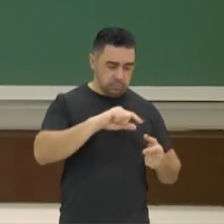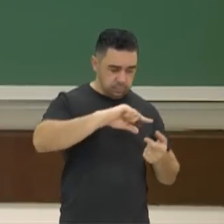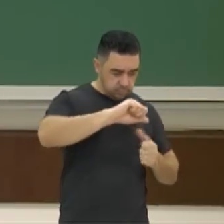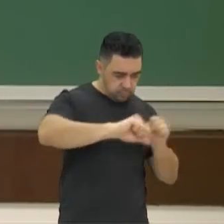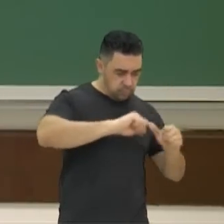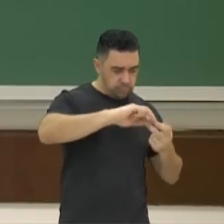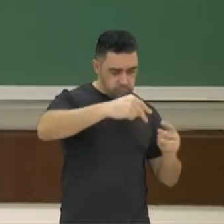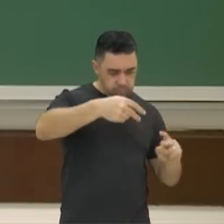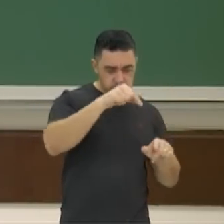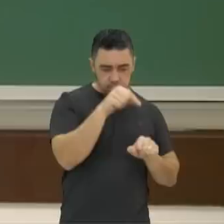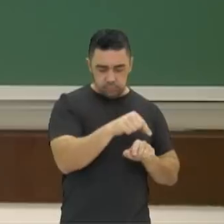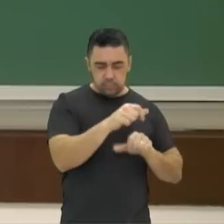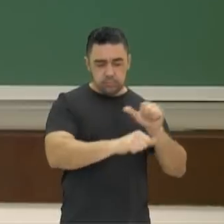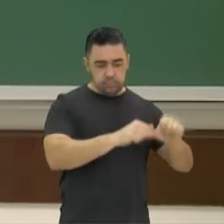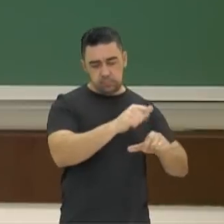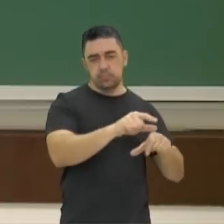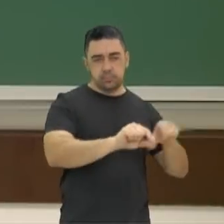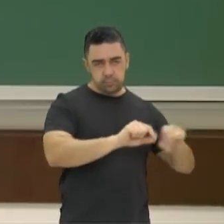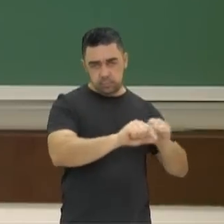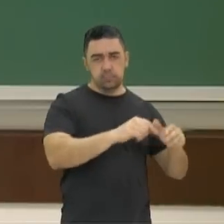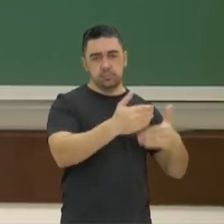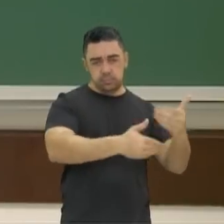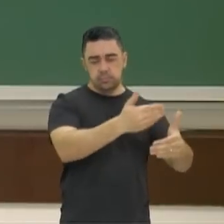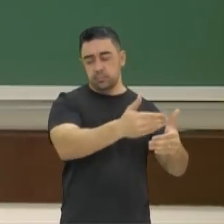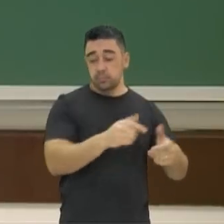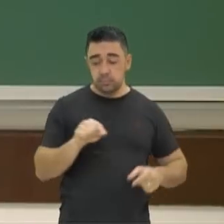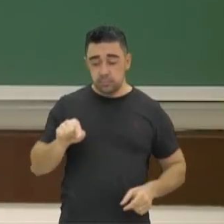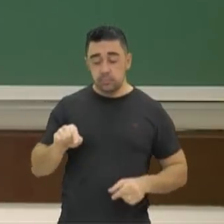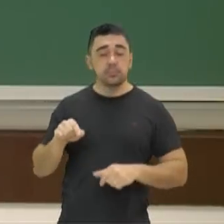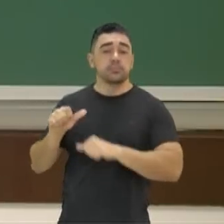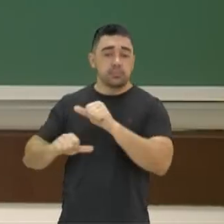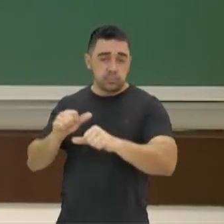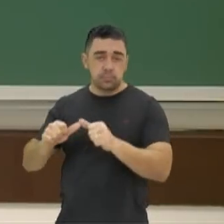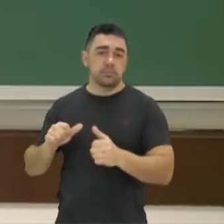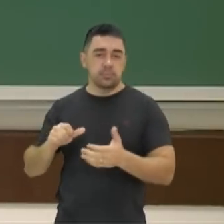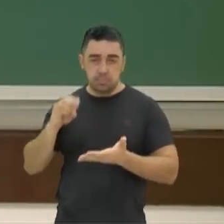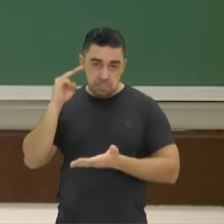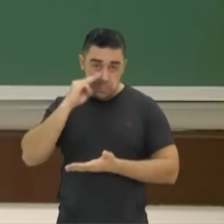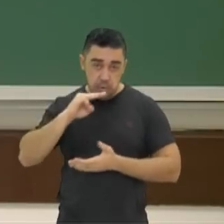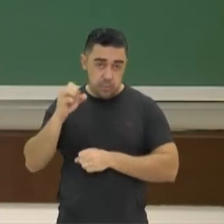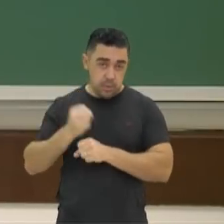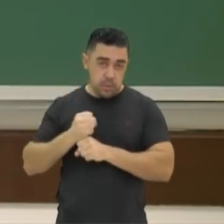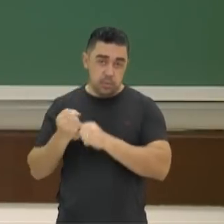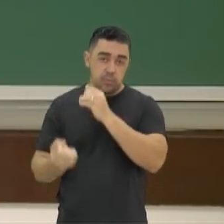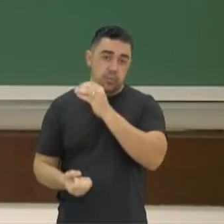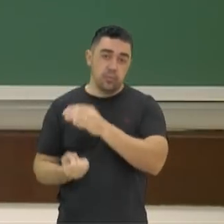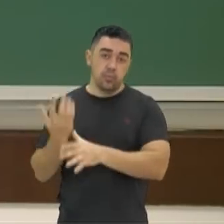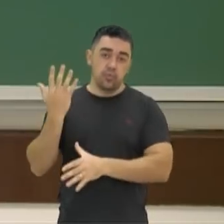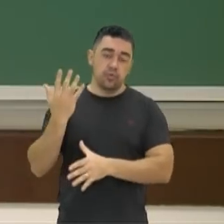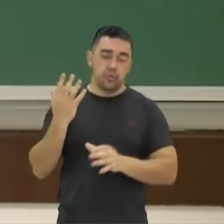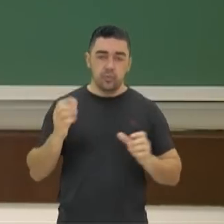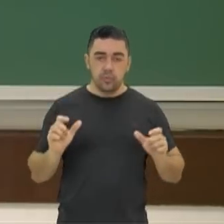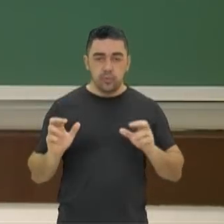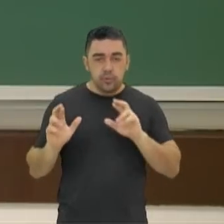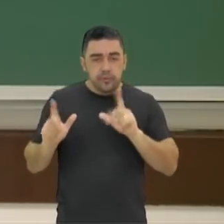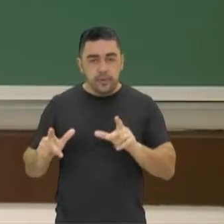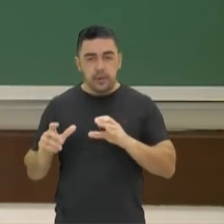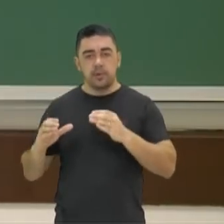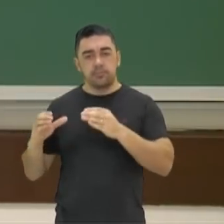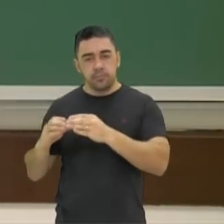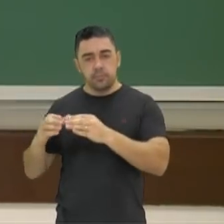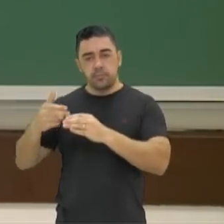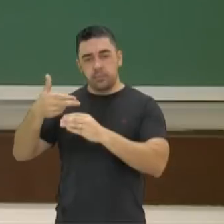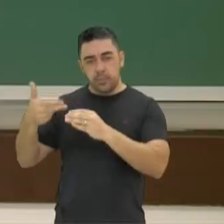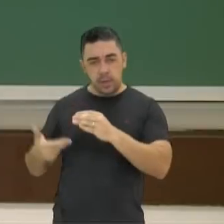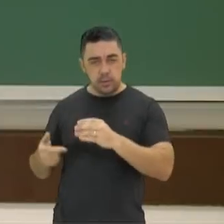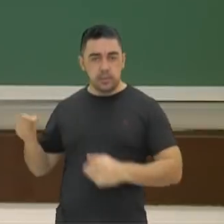mutações ali, seleção natural atuando, até que com o passar de muito tempo, milhões de anos aí, surgiram espécies diferentes a partir dessa única